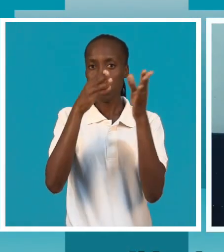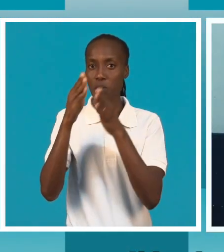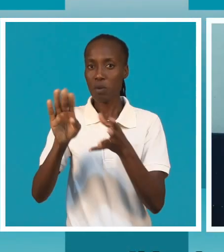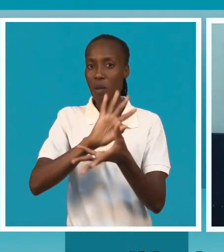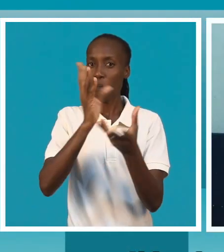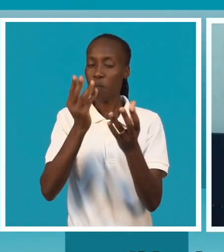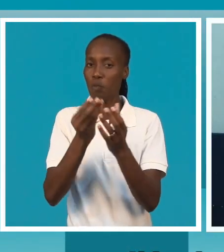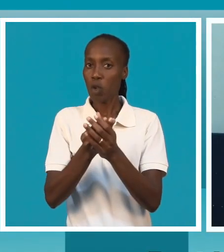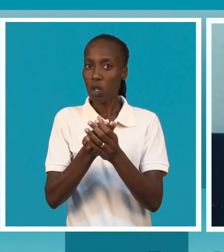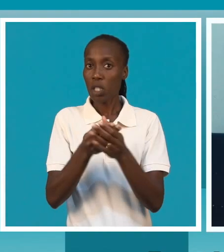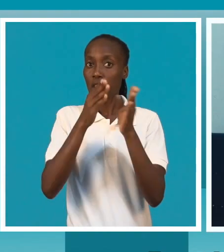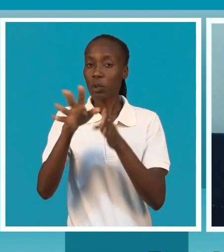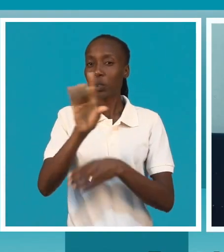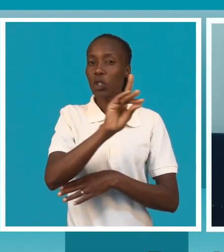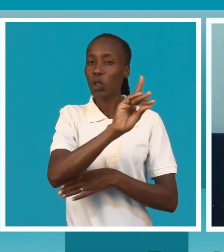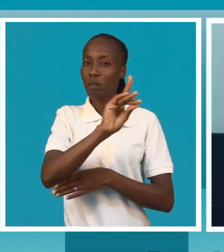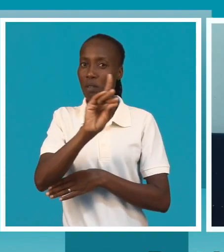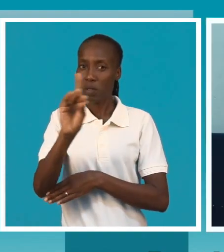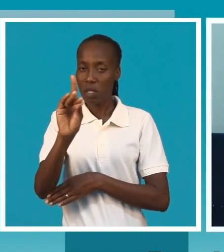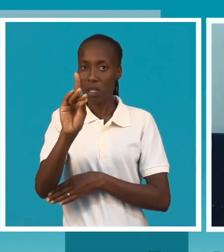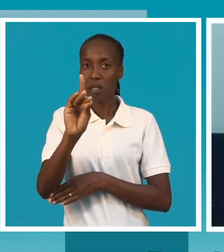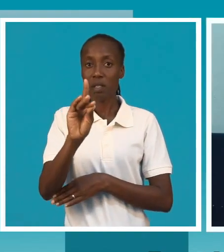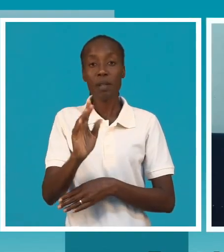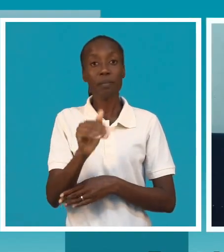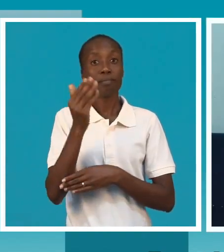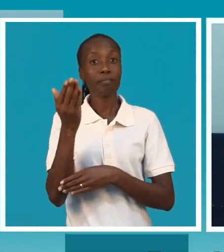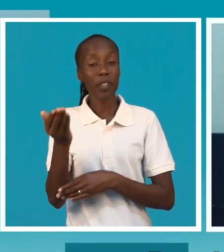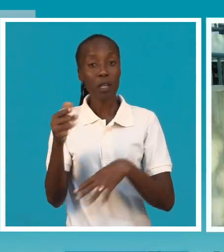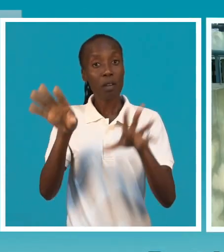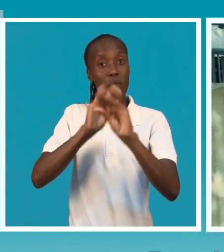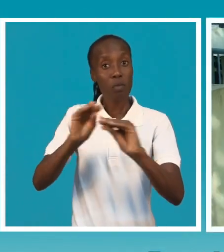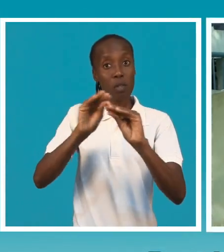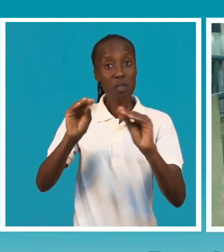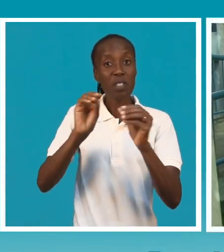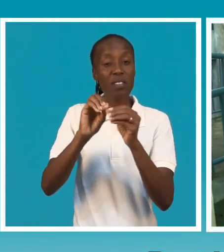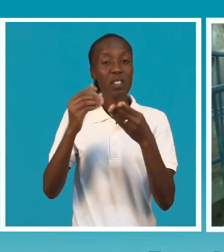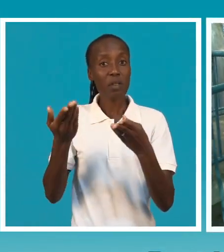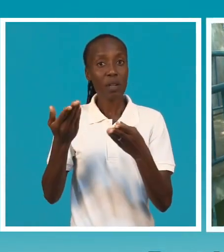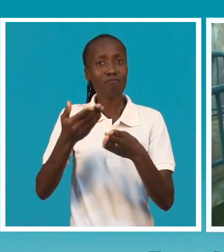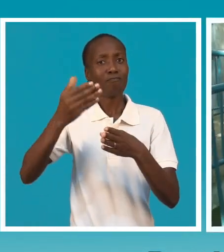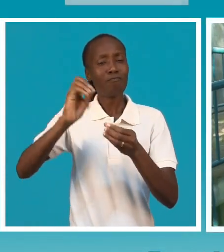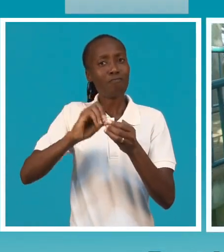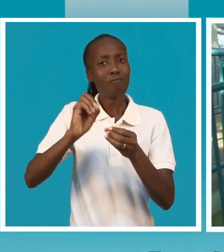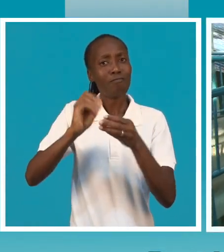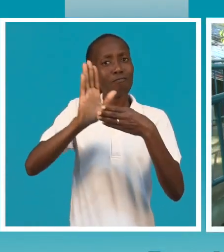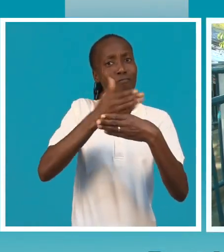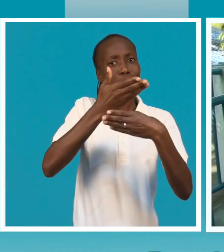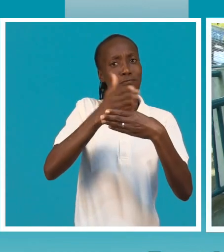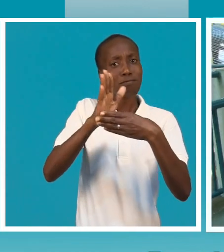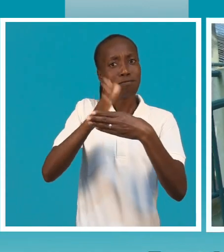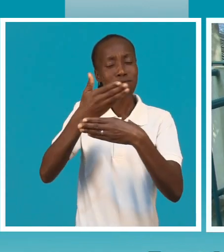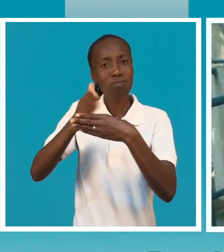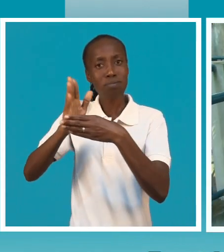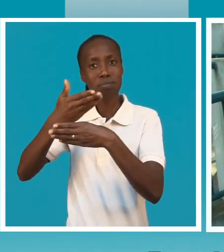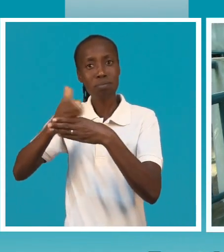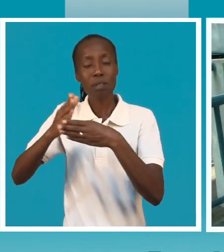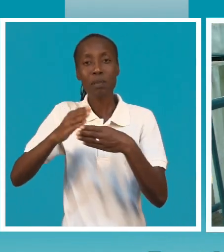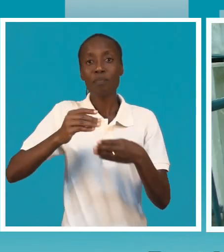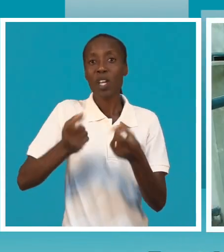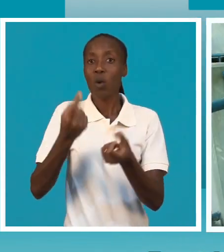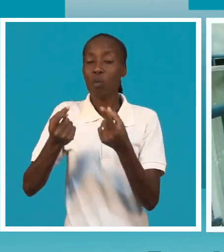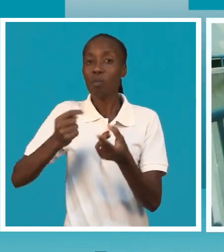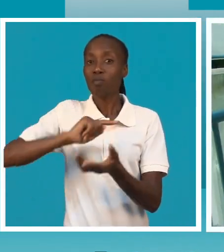as deficiências. Para tal formação, tivemos que reabilitar, fazer algumas reabilitações no nosso centro, para tornar o centro